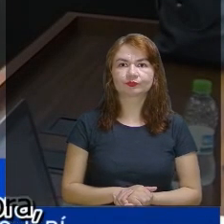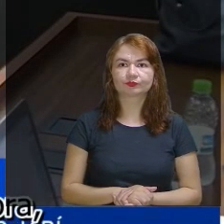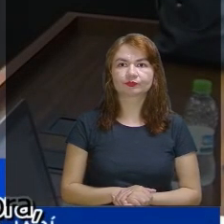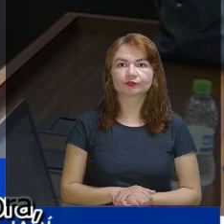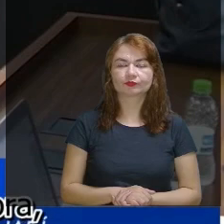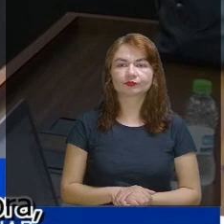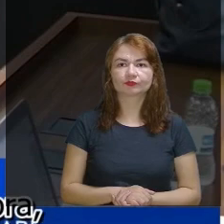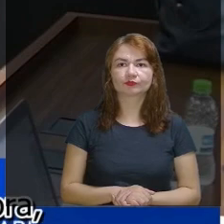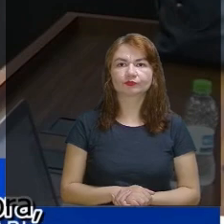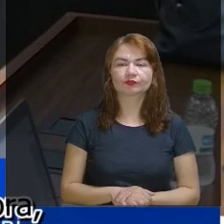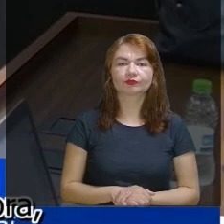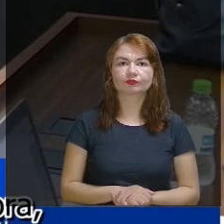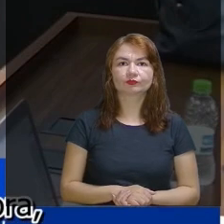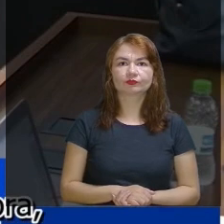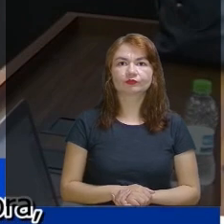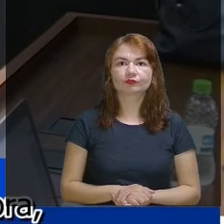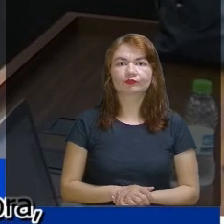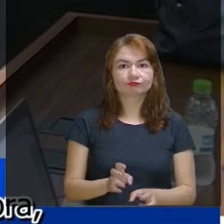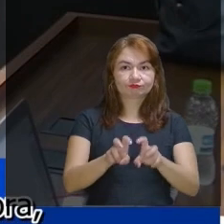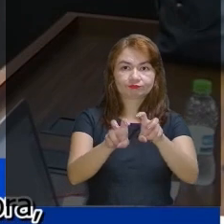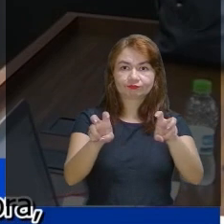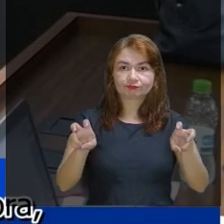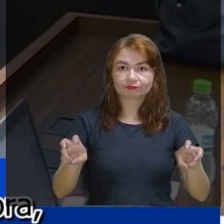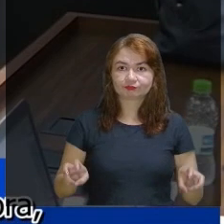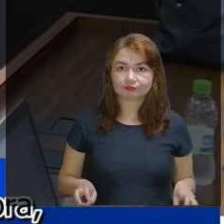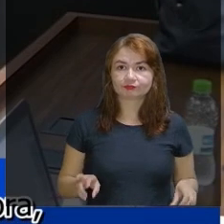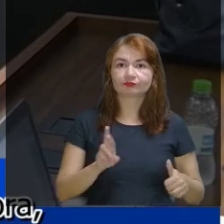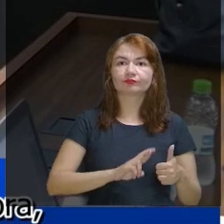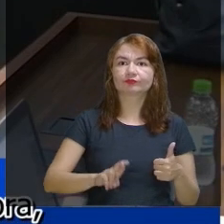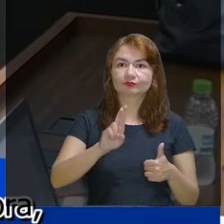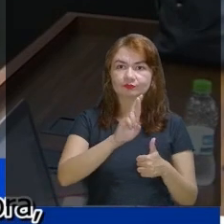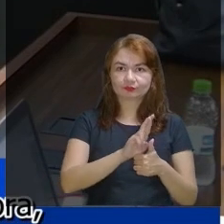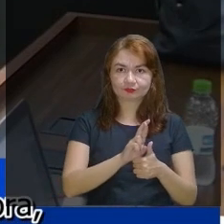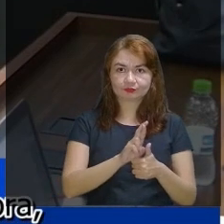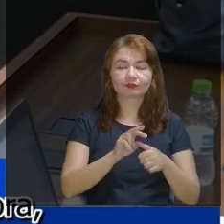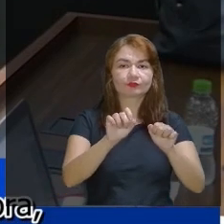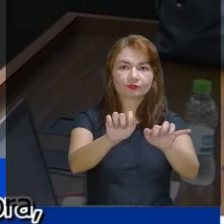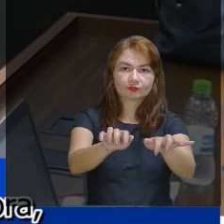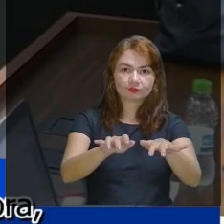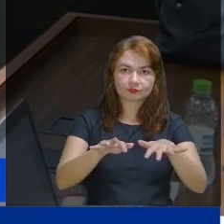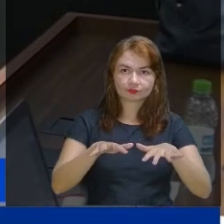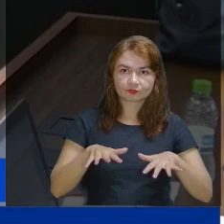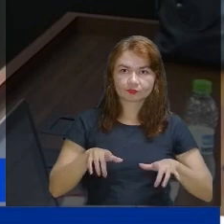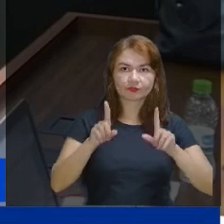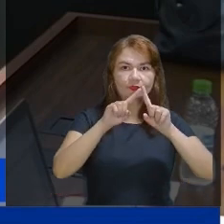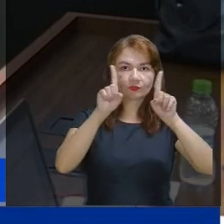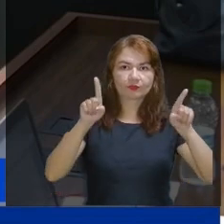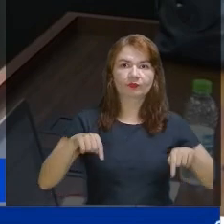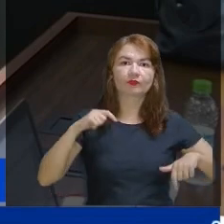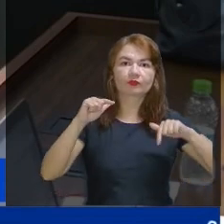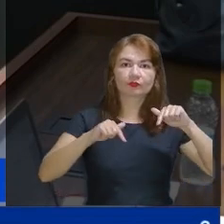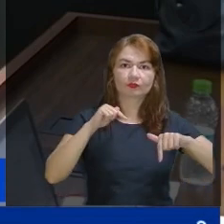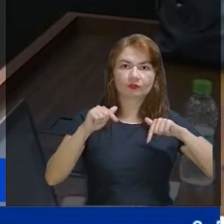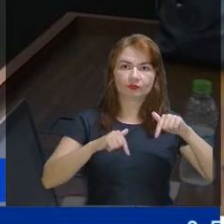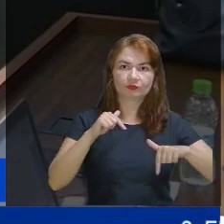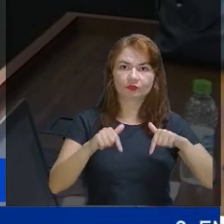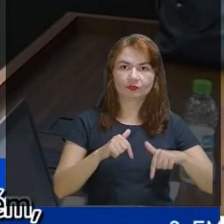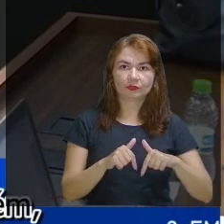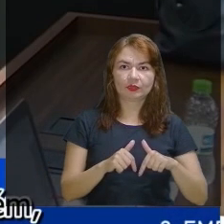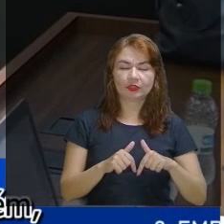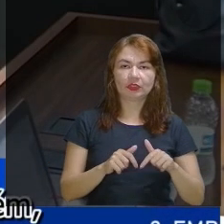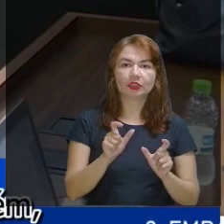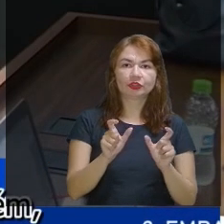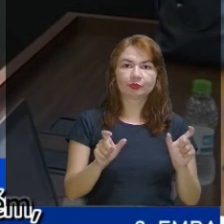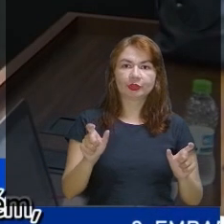Presidente, eminentes pares, senhora procuradora, todos os presentes, servidores, servidoras, todas as pessoas que nos acompanham.